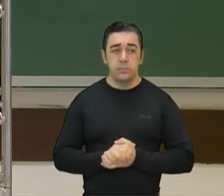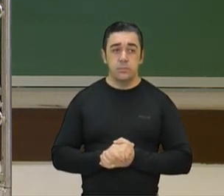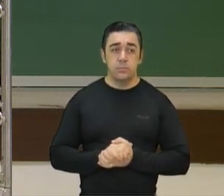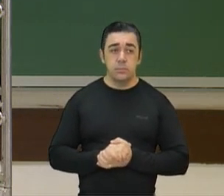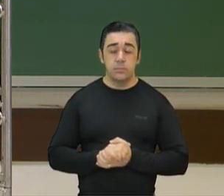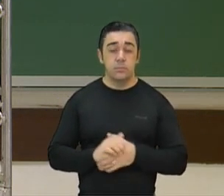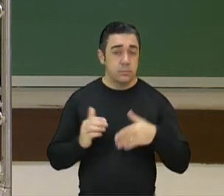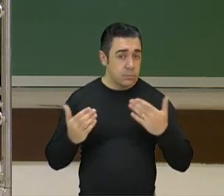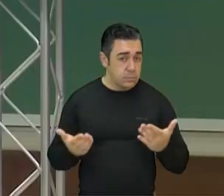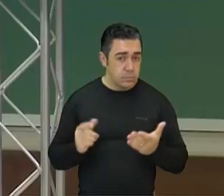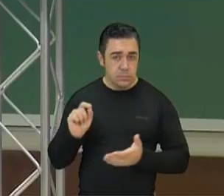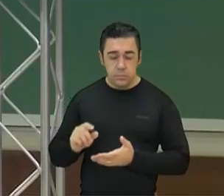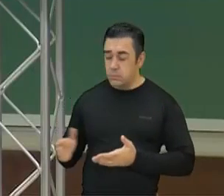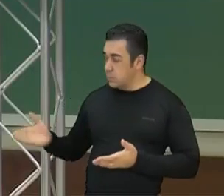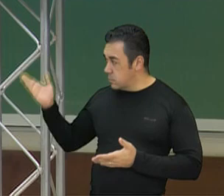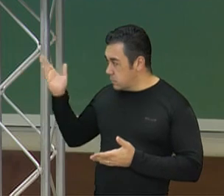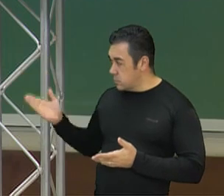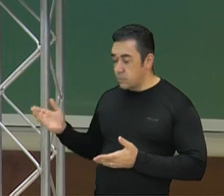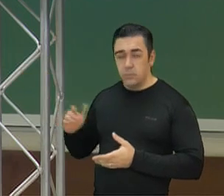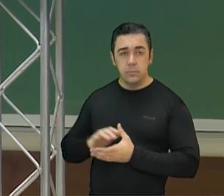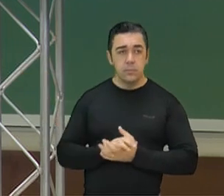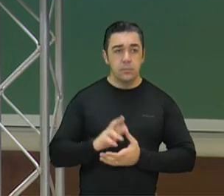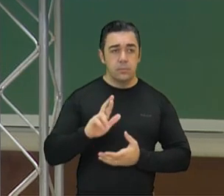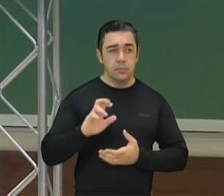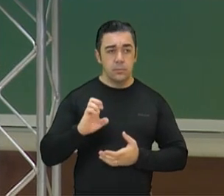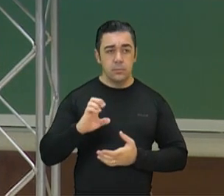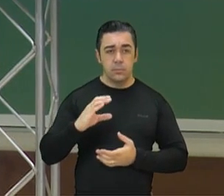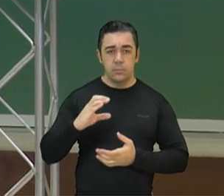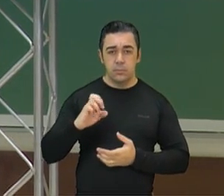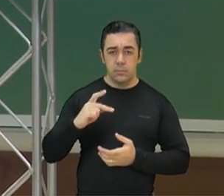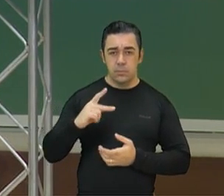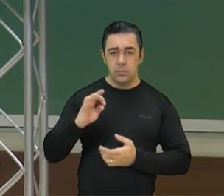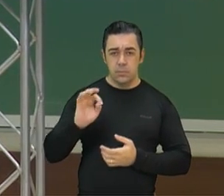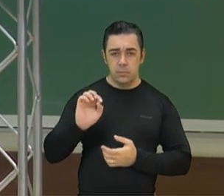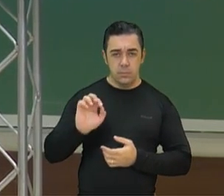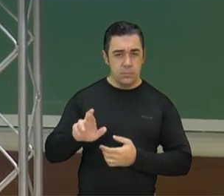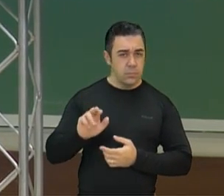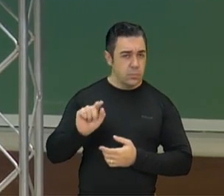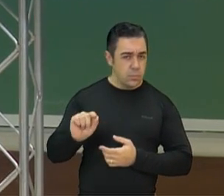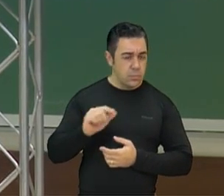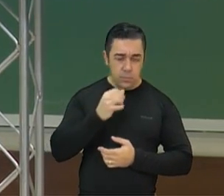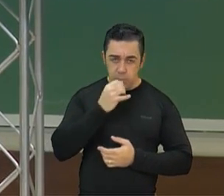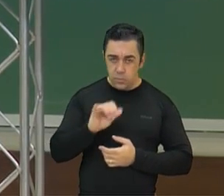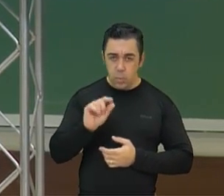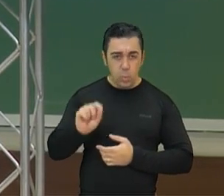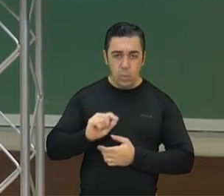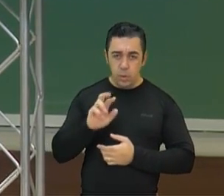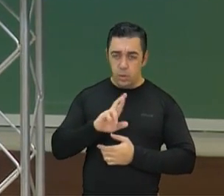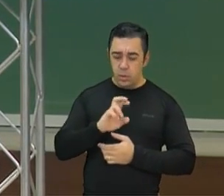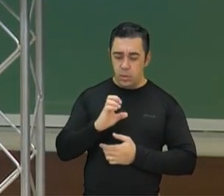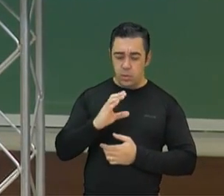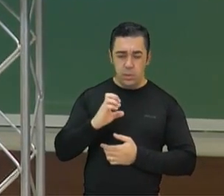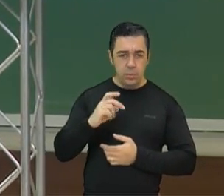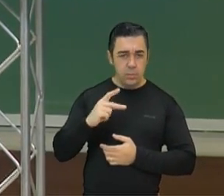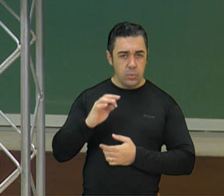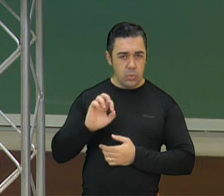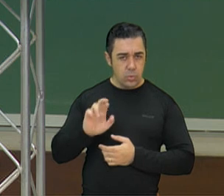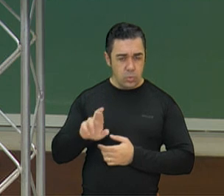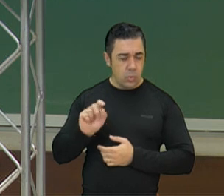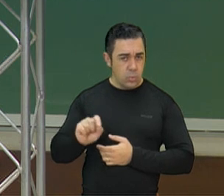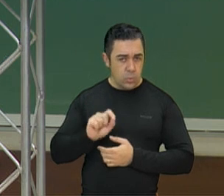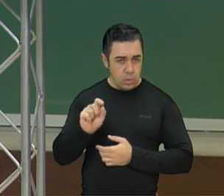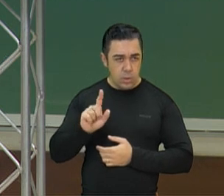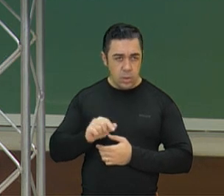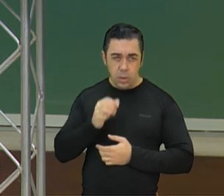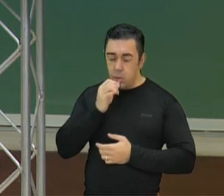Bom, pessoal, aqui nós temos os receptores, né? Receptores elétricos. Os receptores, no caso, são